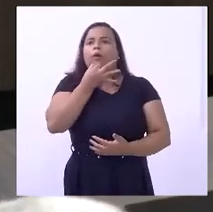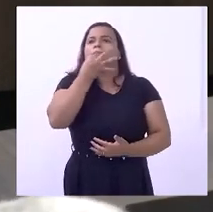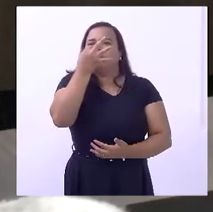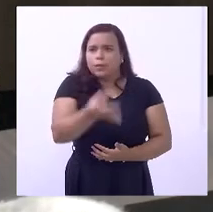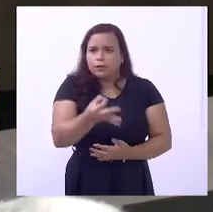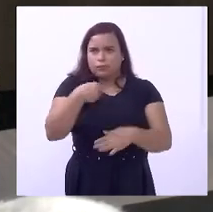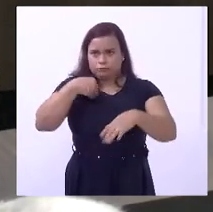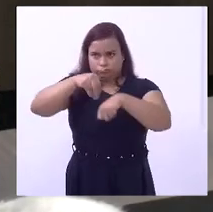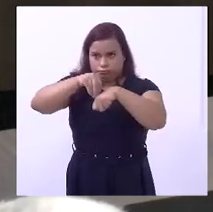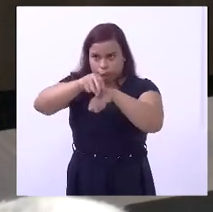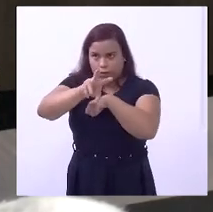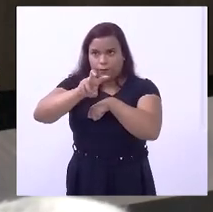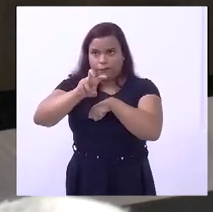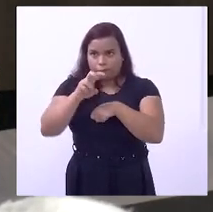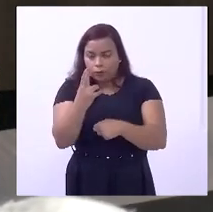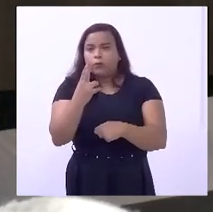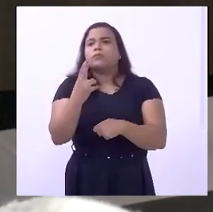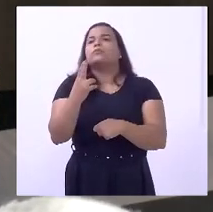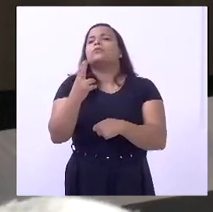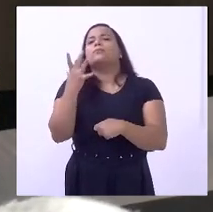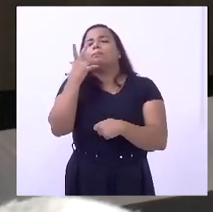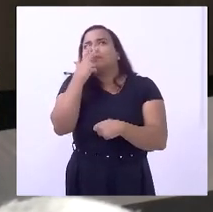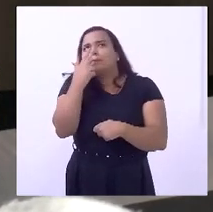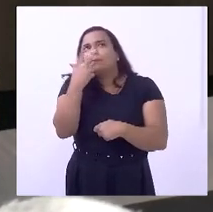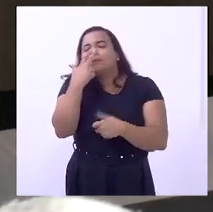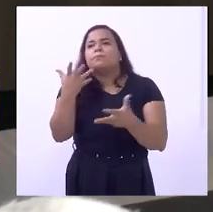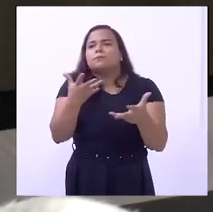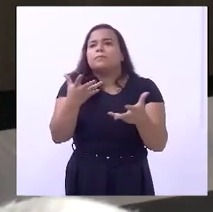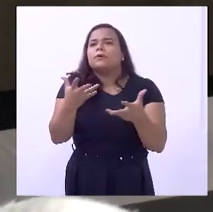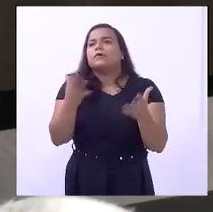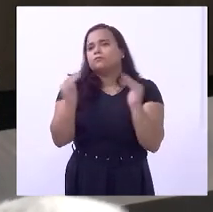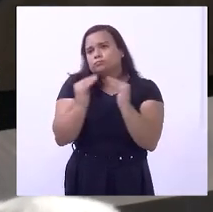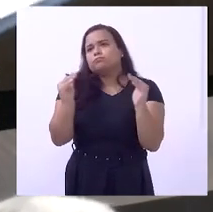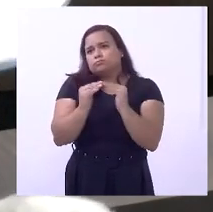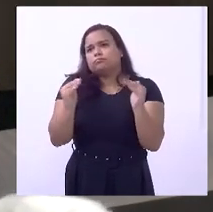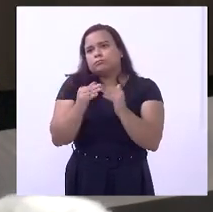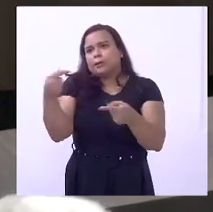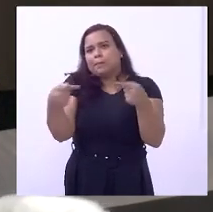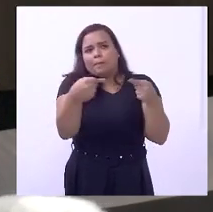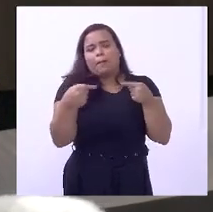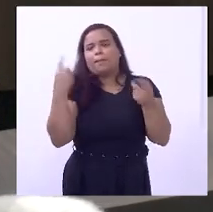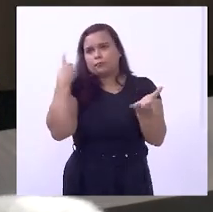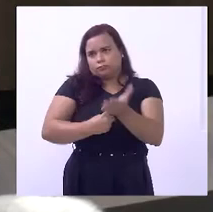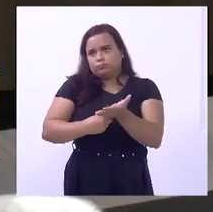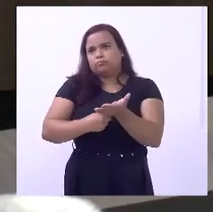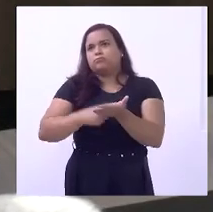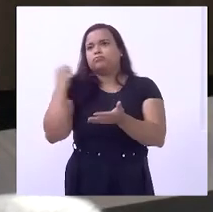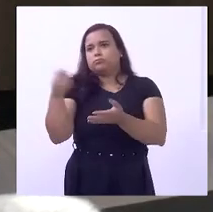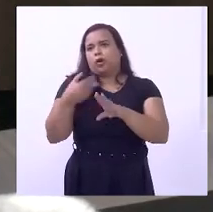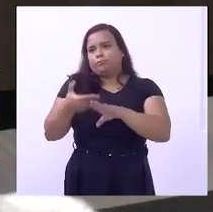aqui vou emitir tem acordo do que discutimos há pouco